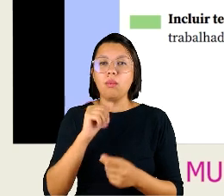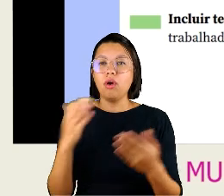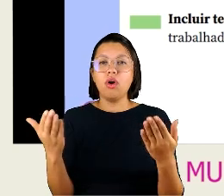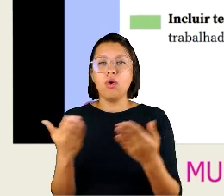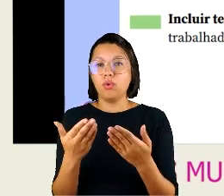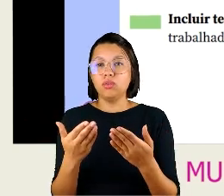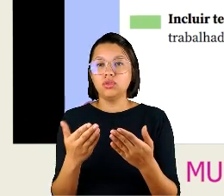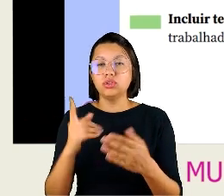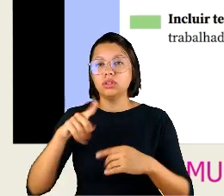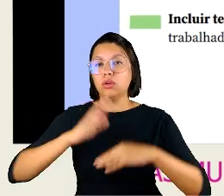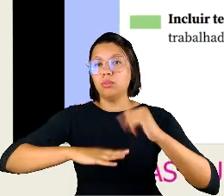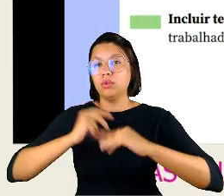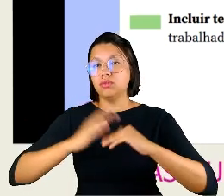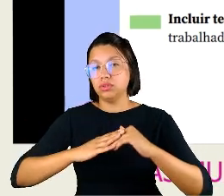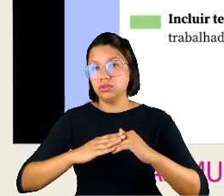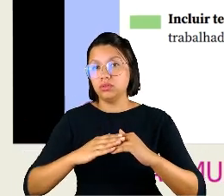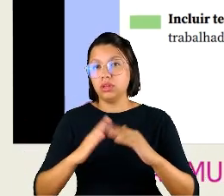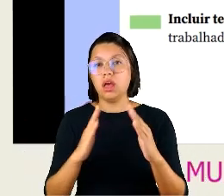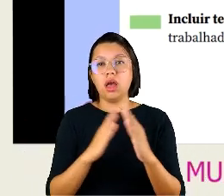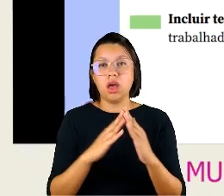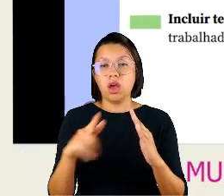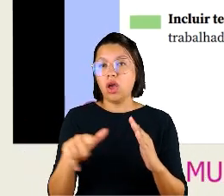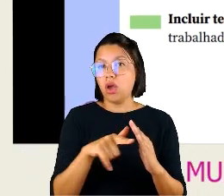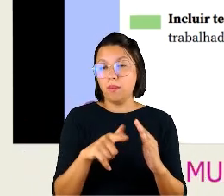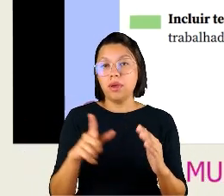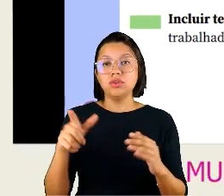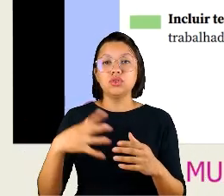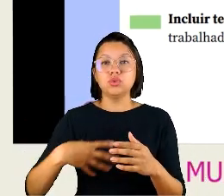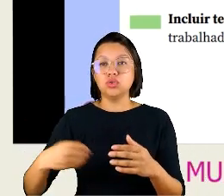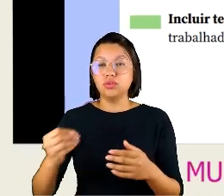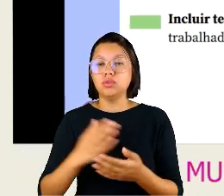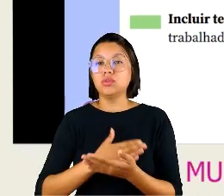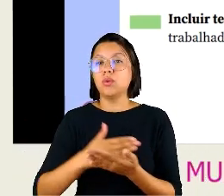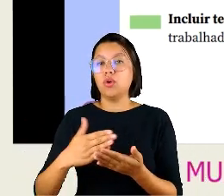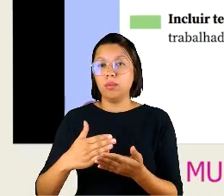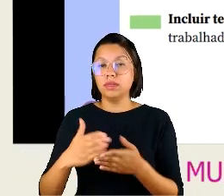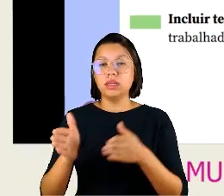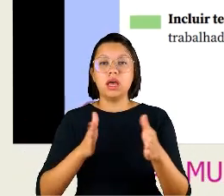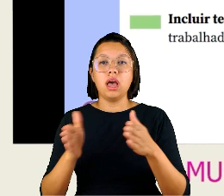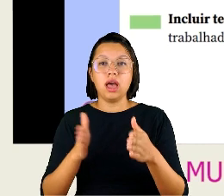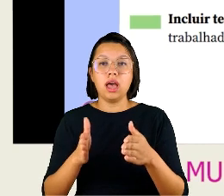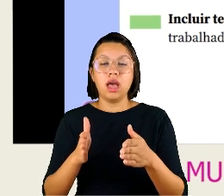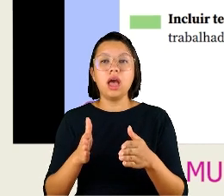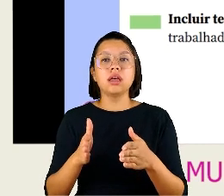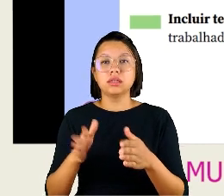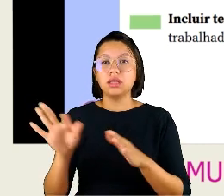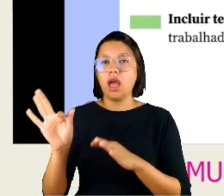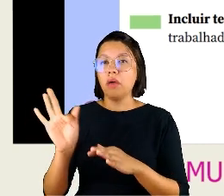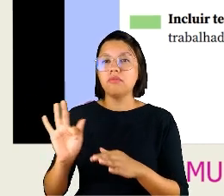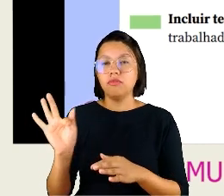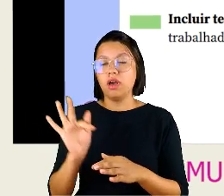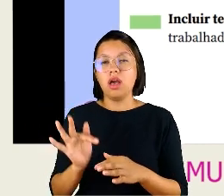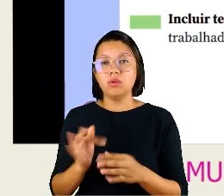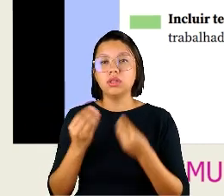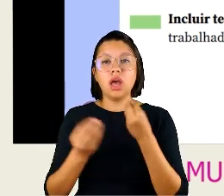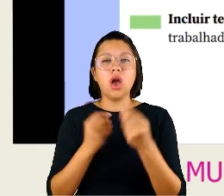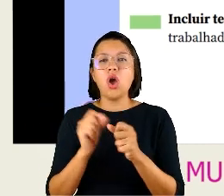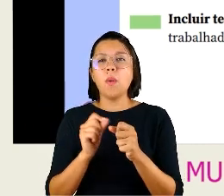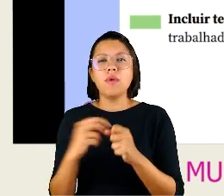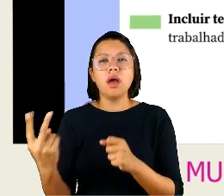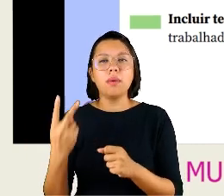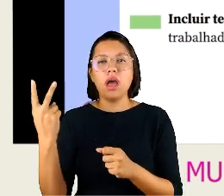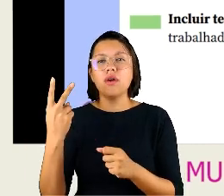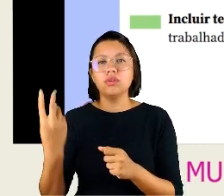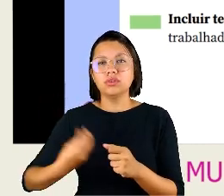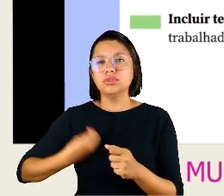que são profissionais domésticas cujos filhos estão começando a acessar, por exemplo, o ensino superior, e como a gente faz para valorizar